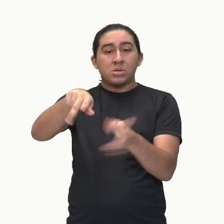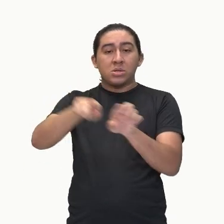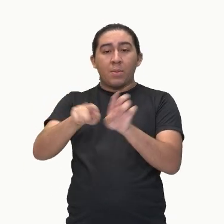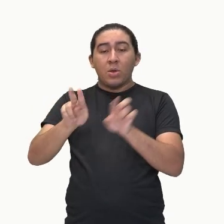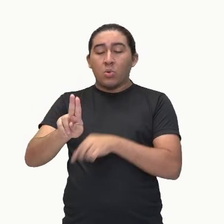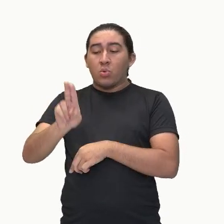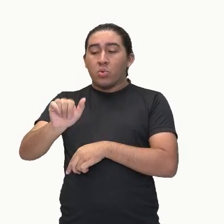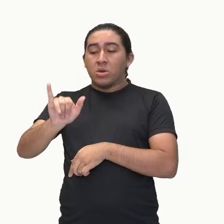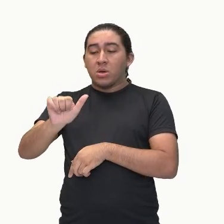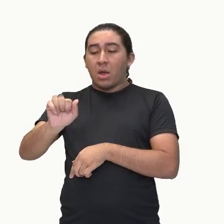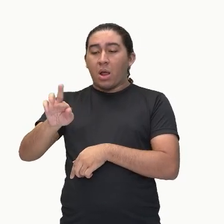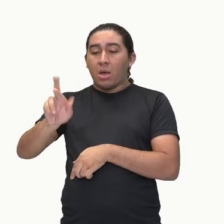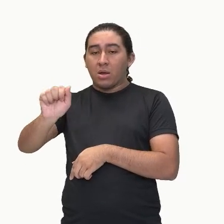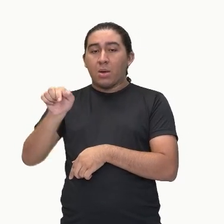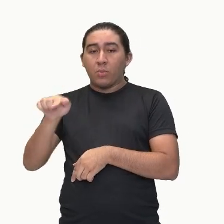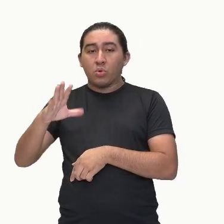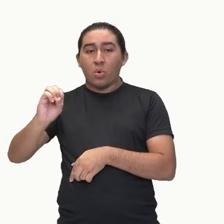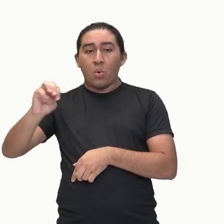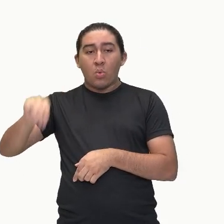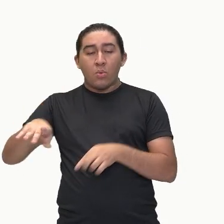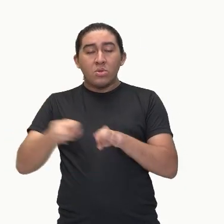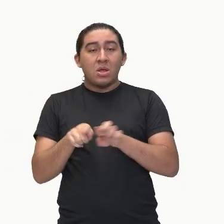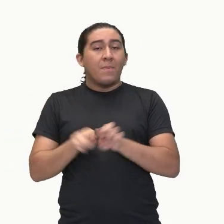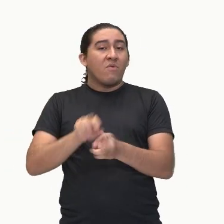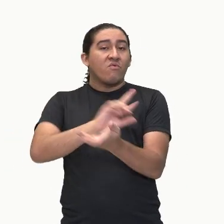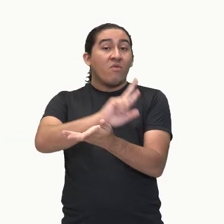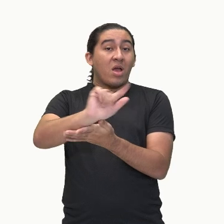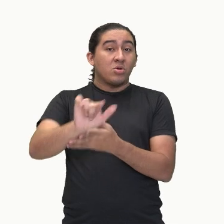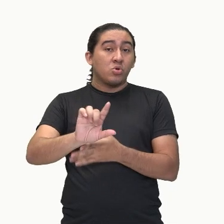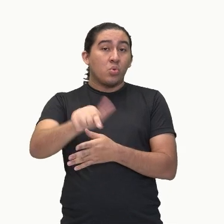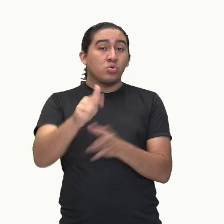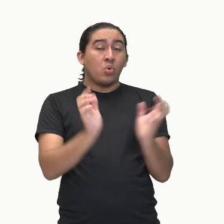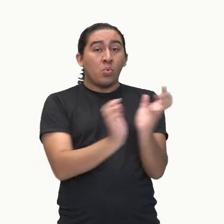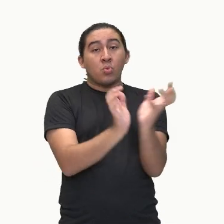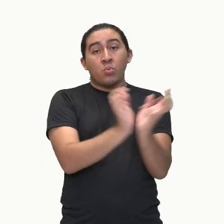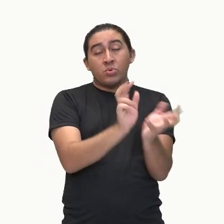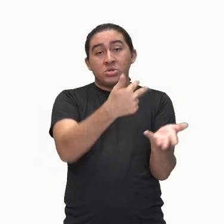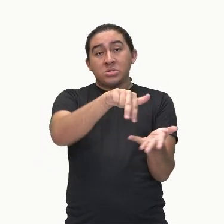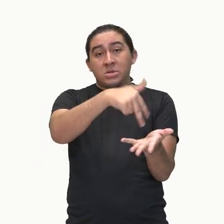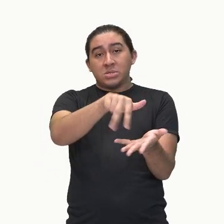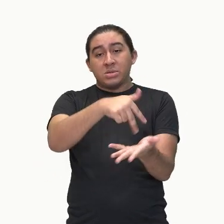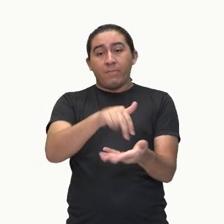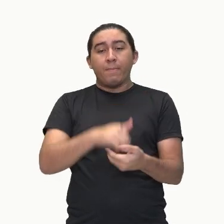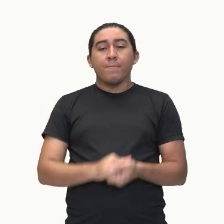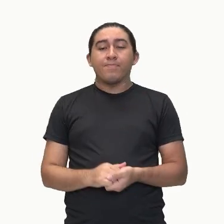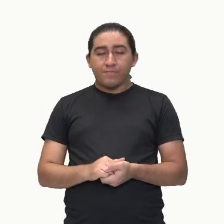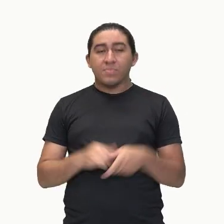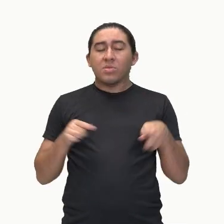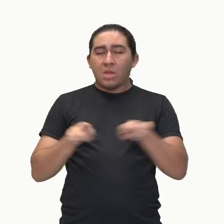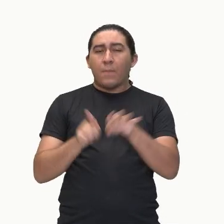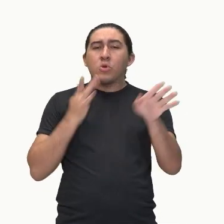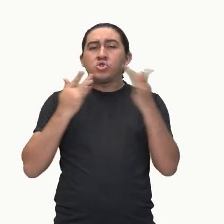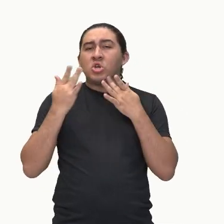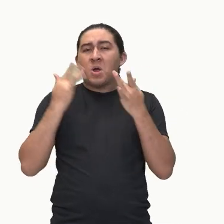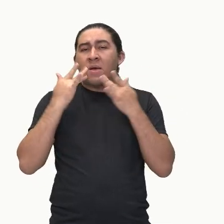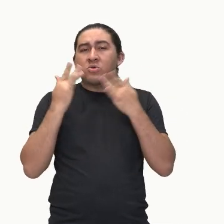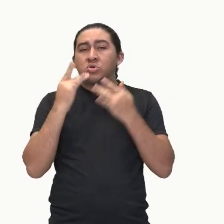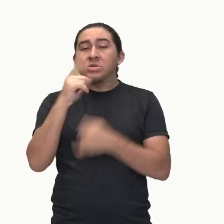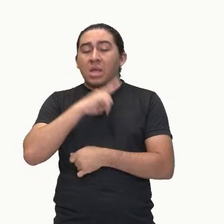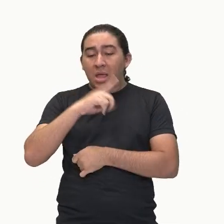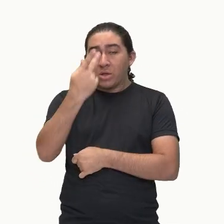Iara.com, Contém Dança e Cia e outras companhias. E no teatro amazonense também temos companhias